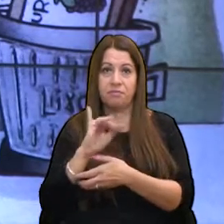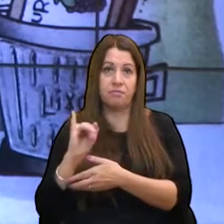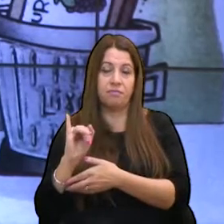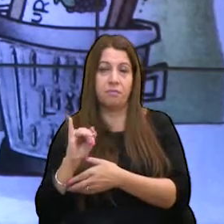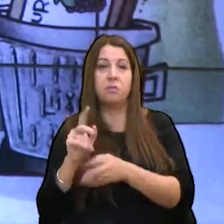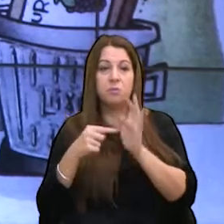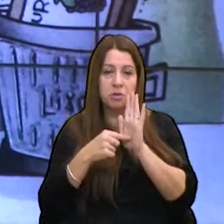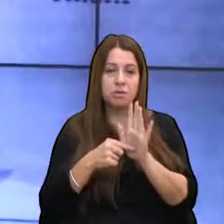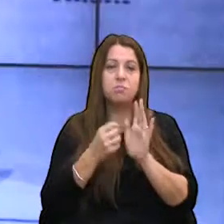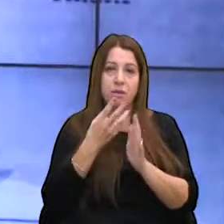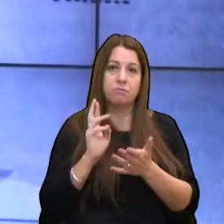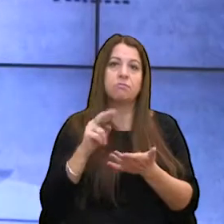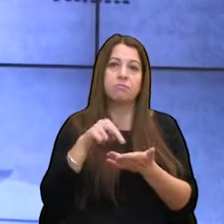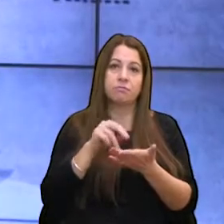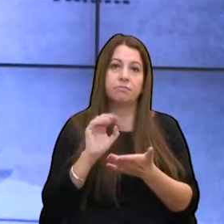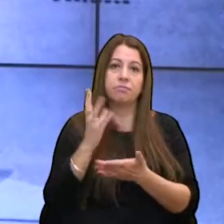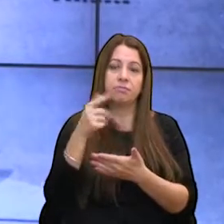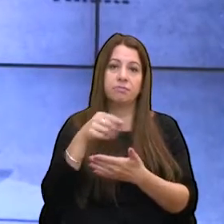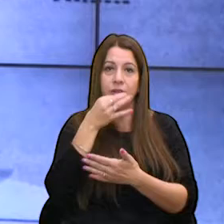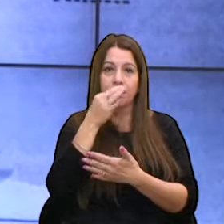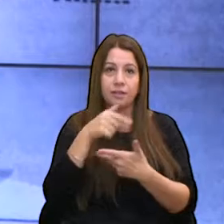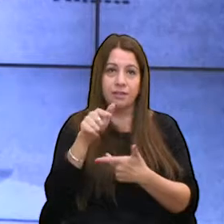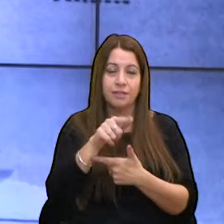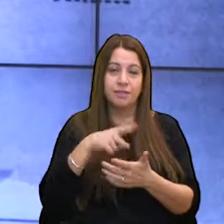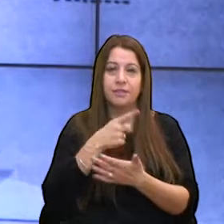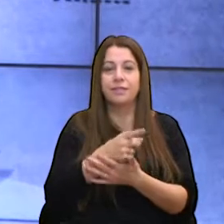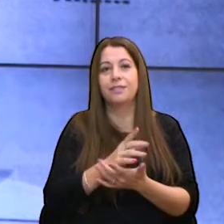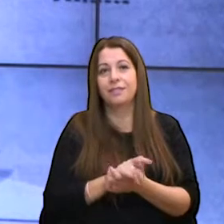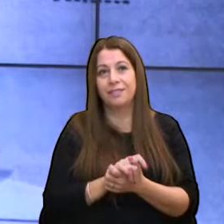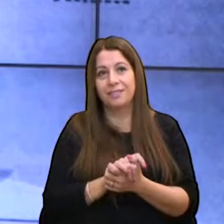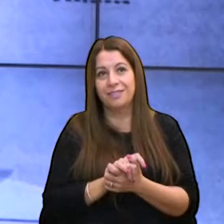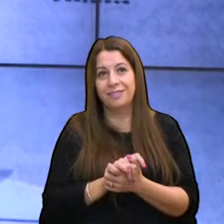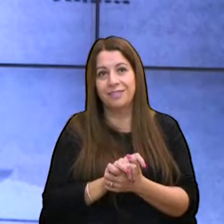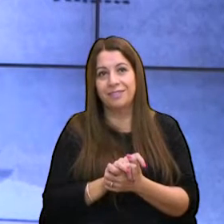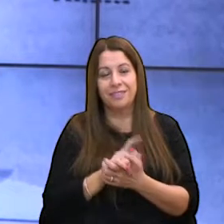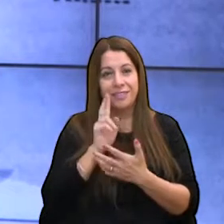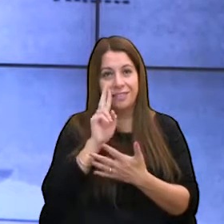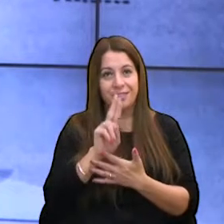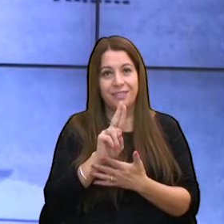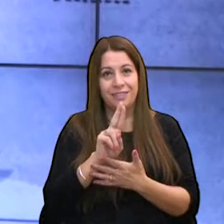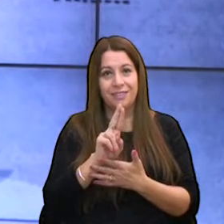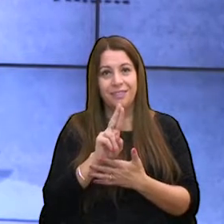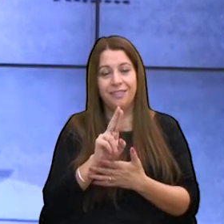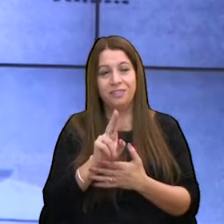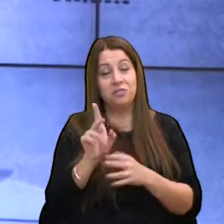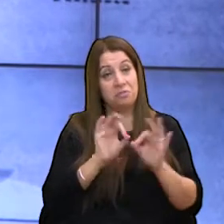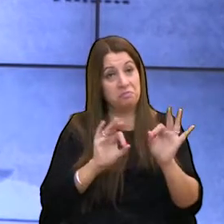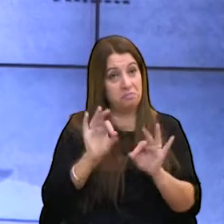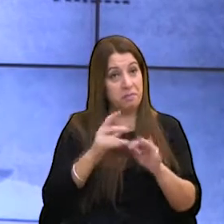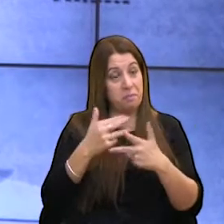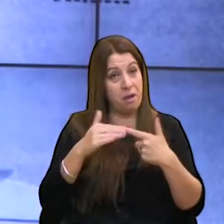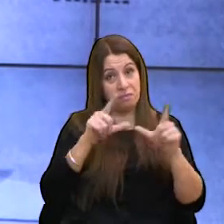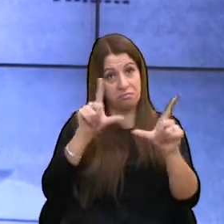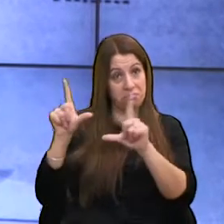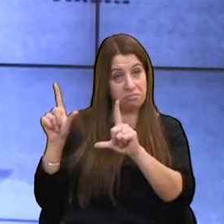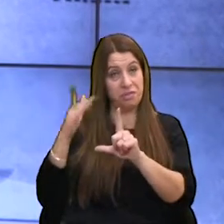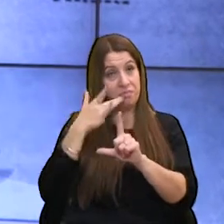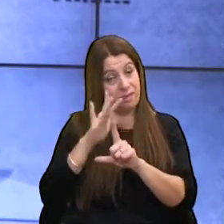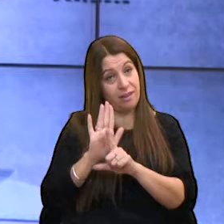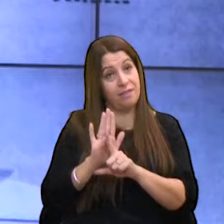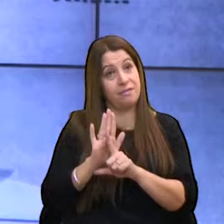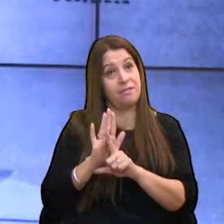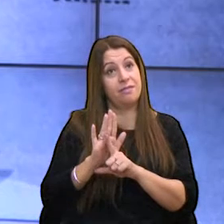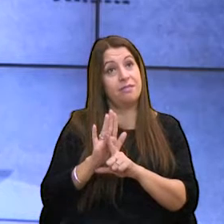retratando bem a realidade do que está acontecendo em Caxias do Sul. Olha aqui, ó. Né? E eu já aprontaria mais alguns quadros em branco aí,